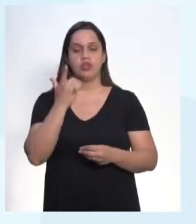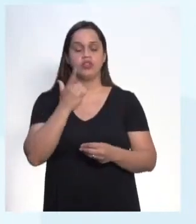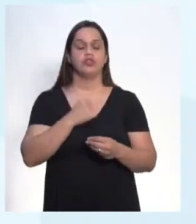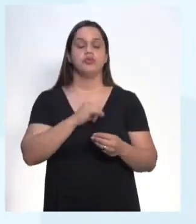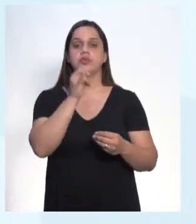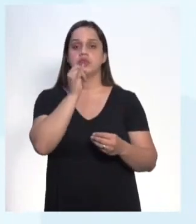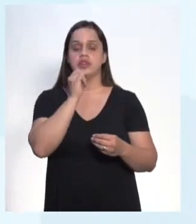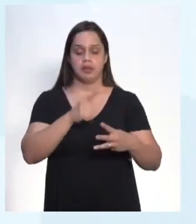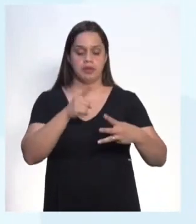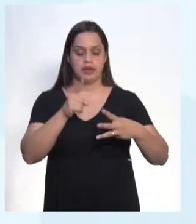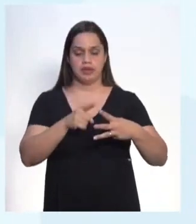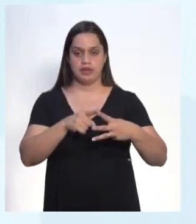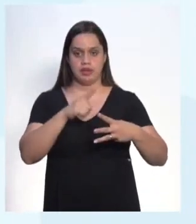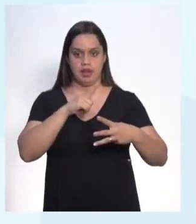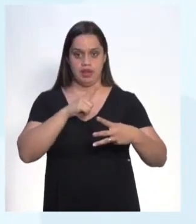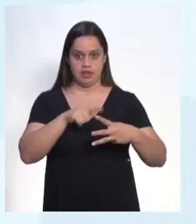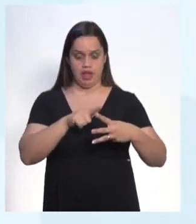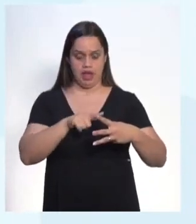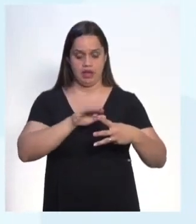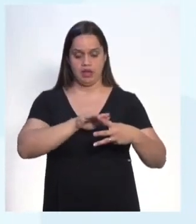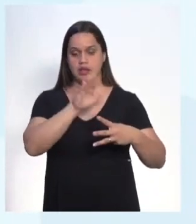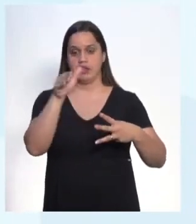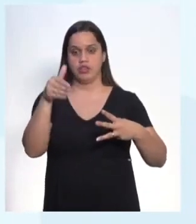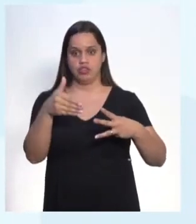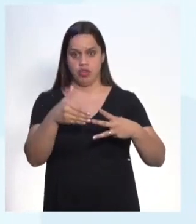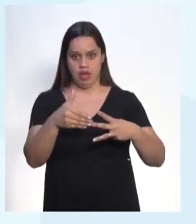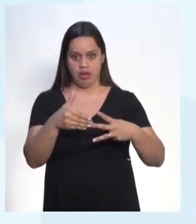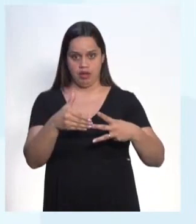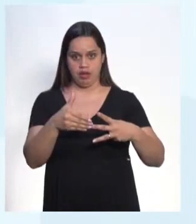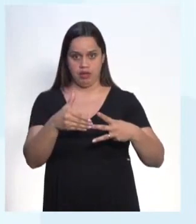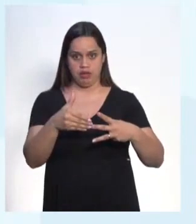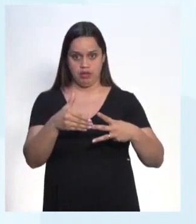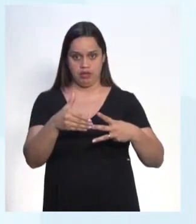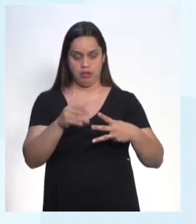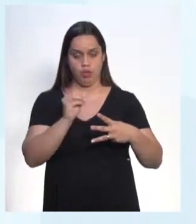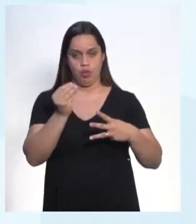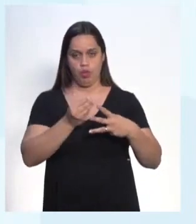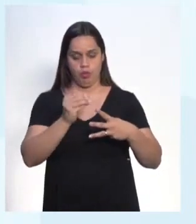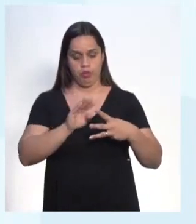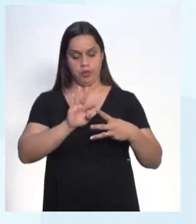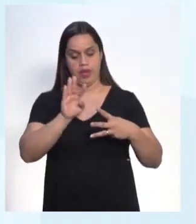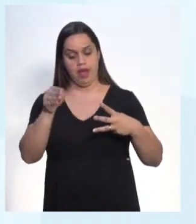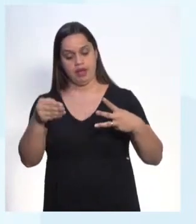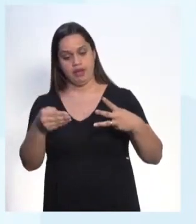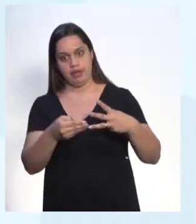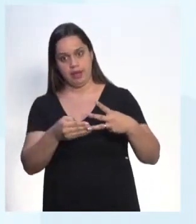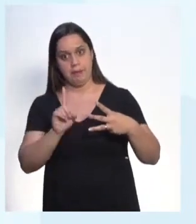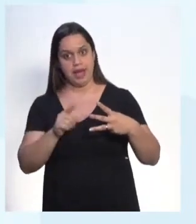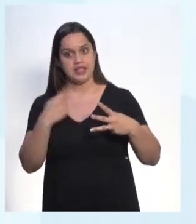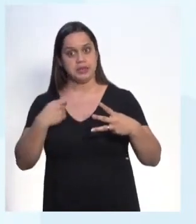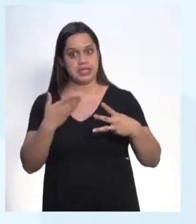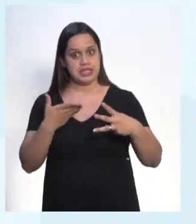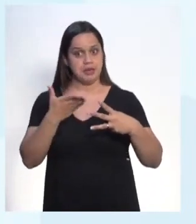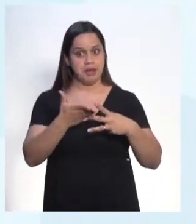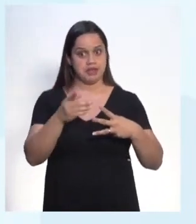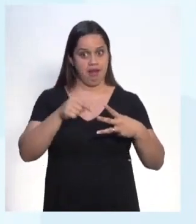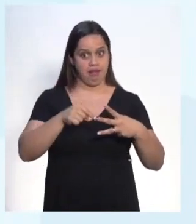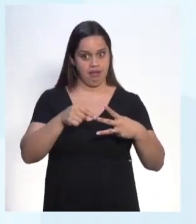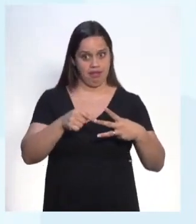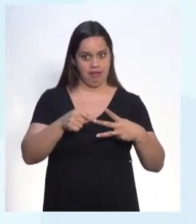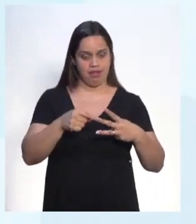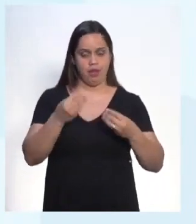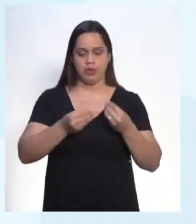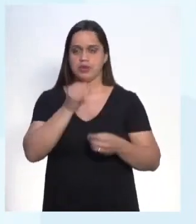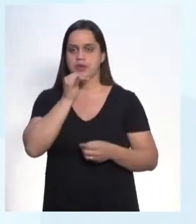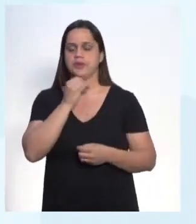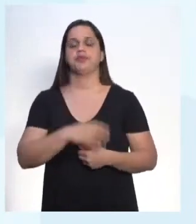e chegar na cidade C, passando por B? Então, preste atenção. Você vai sair